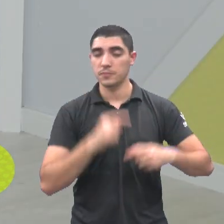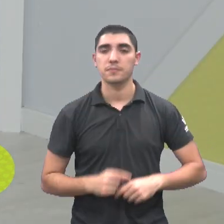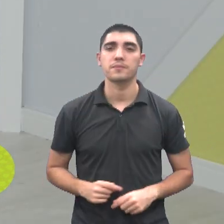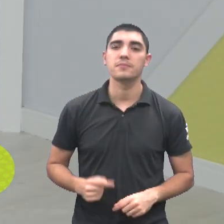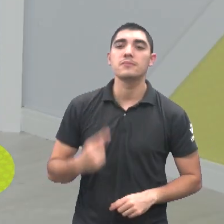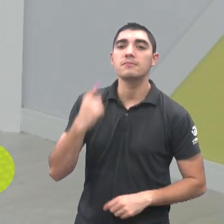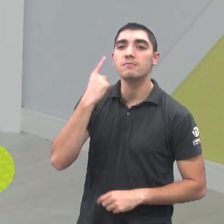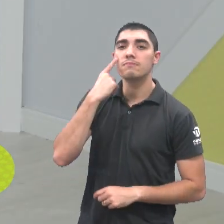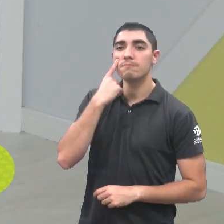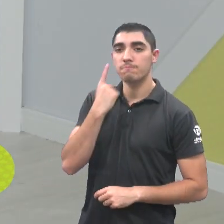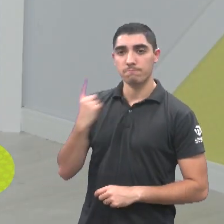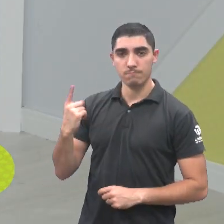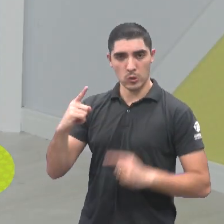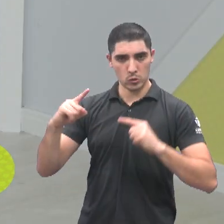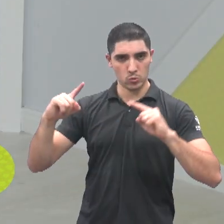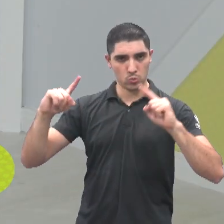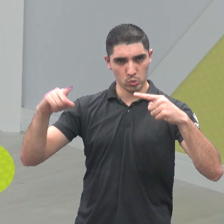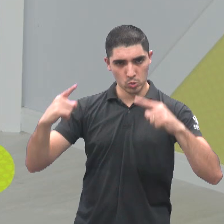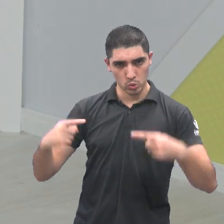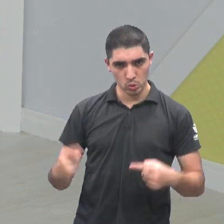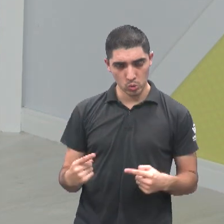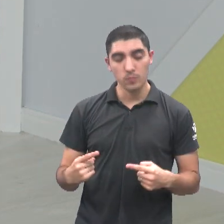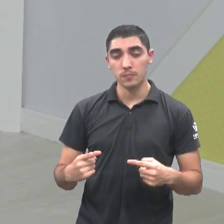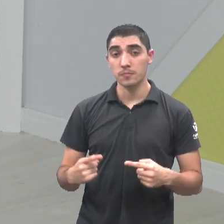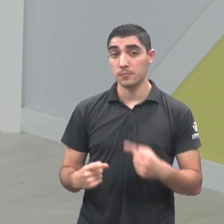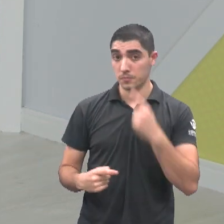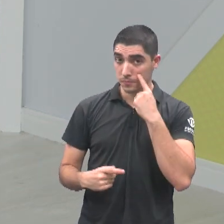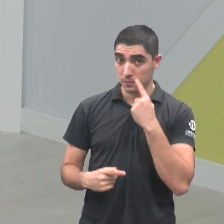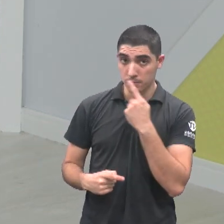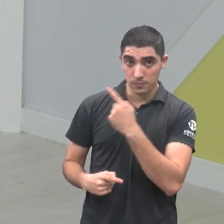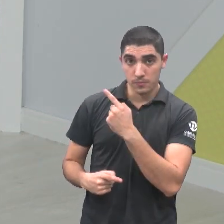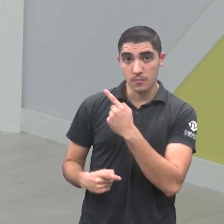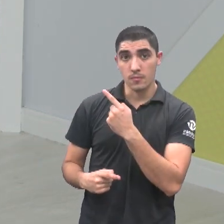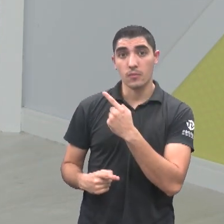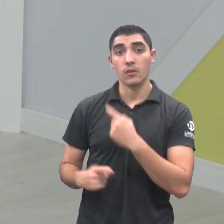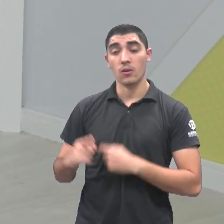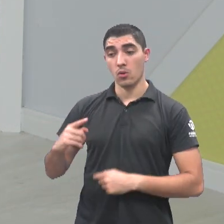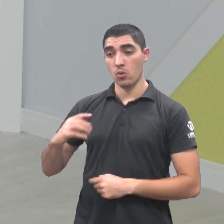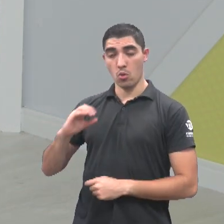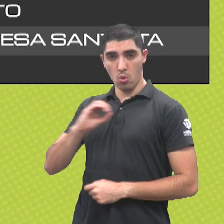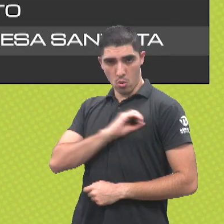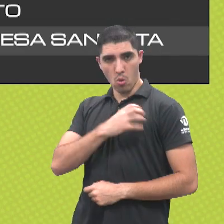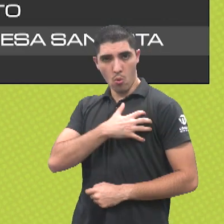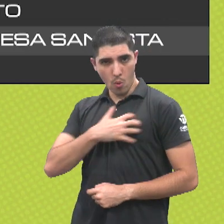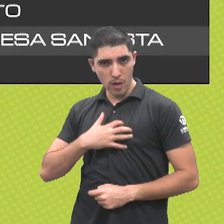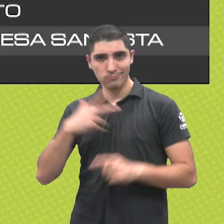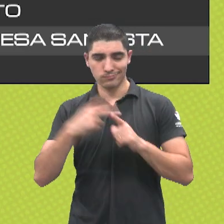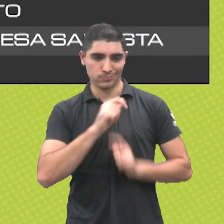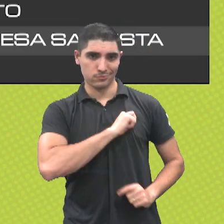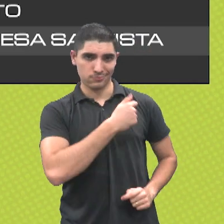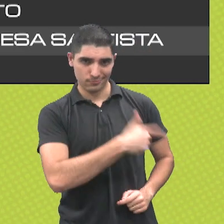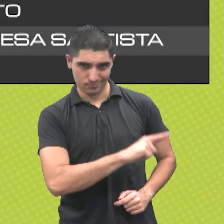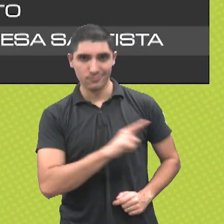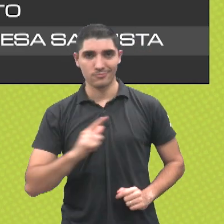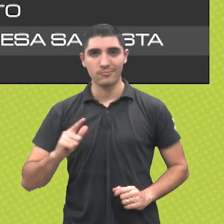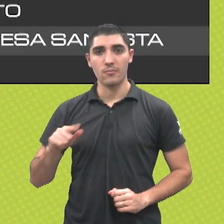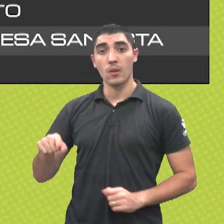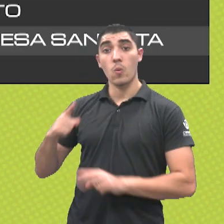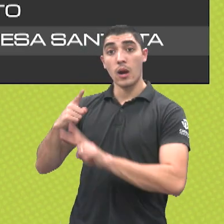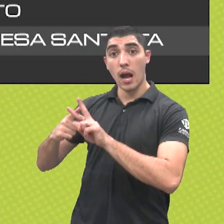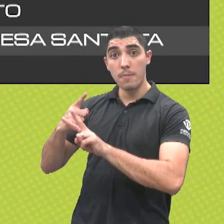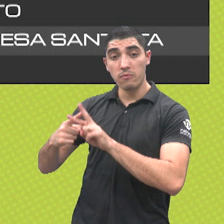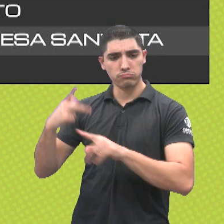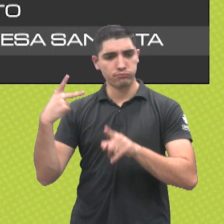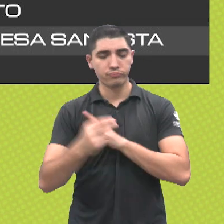foram os jogos deste final de semana. Olha só, tivemos a vitória do Oeste para cima do Linense, o Capivariano contra o Primavera. O